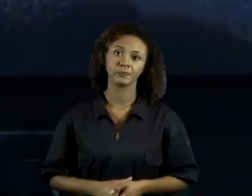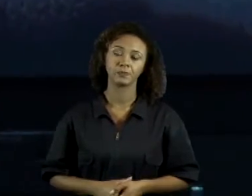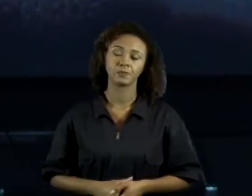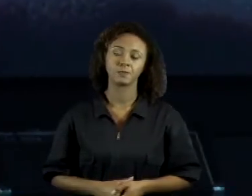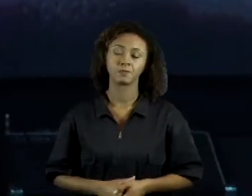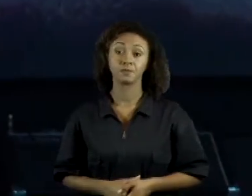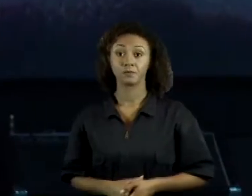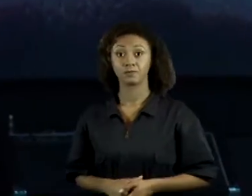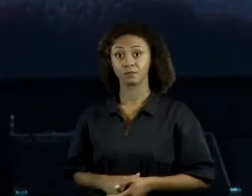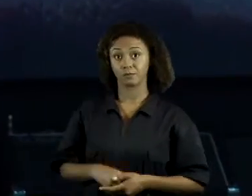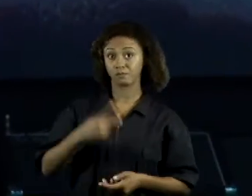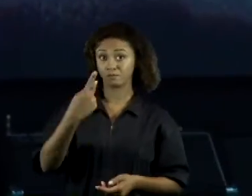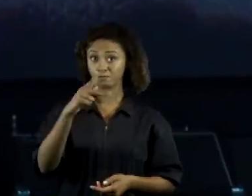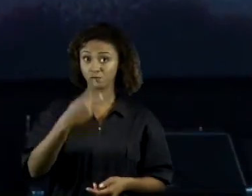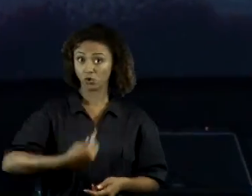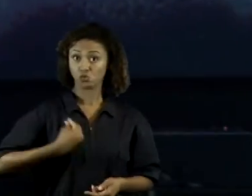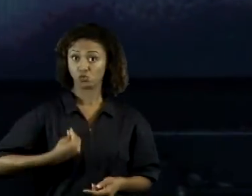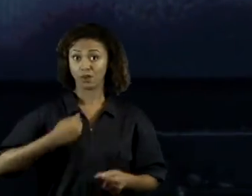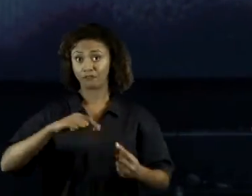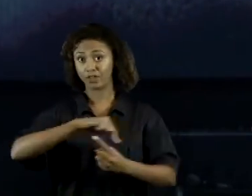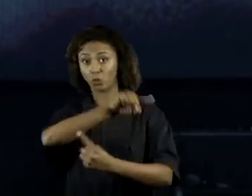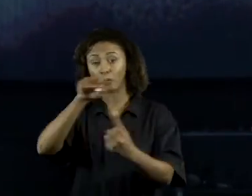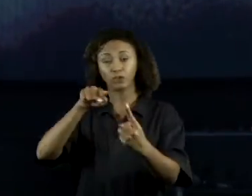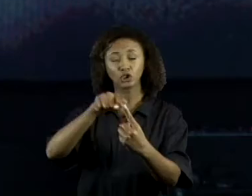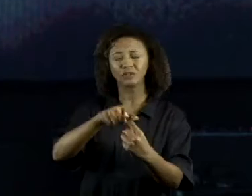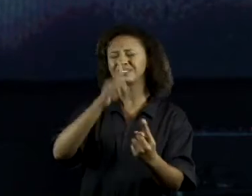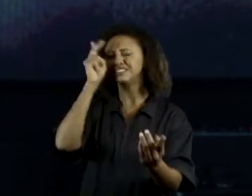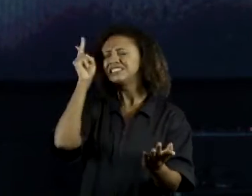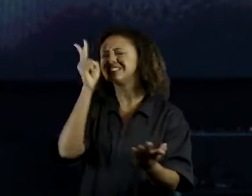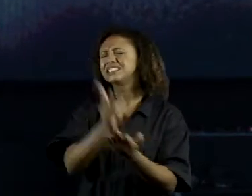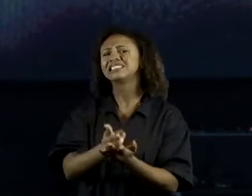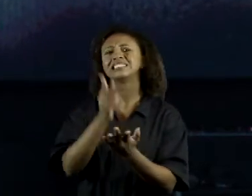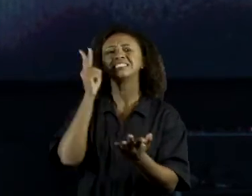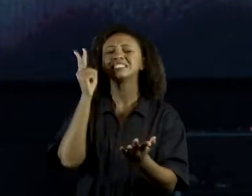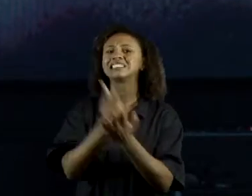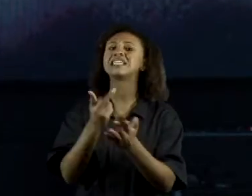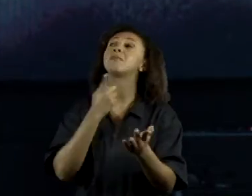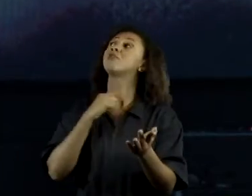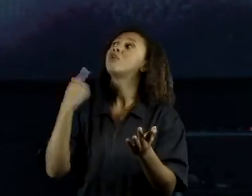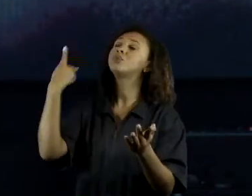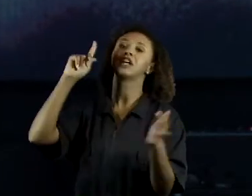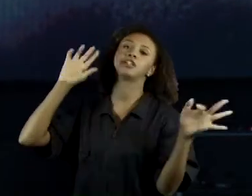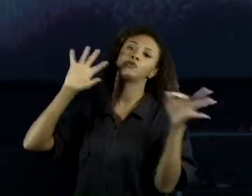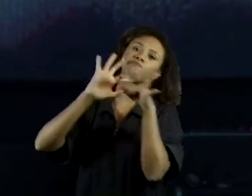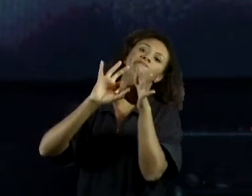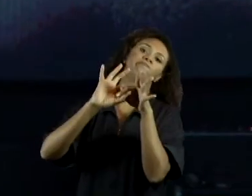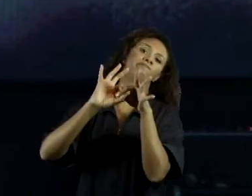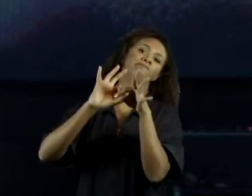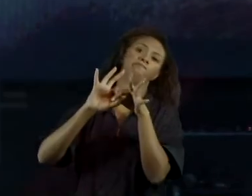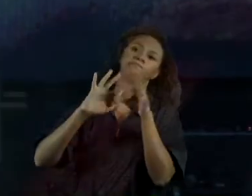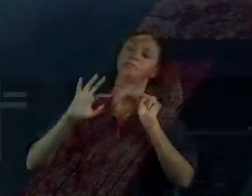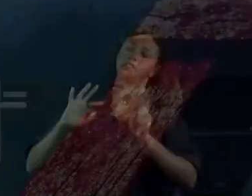O seu propósito sempre, diga sempre, estará ligado à vontade de Deus.